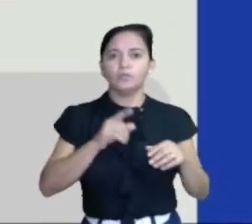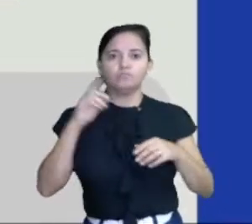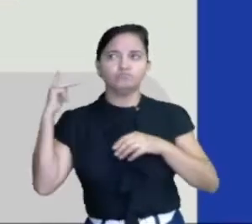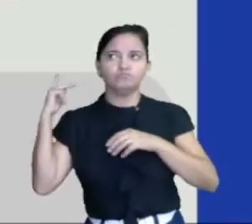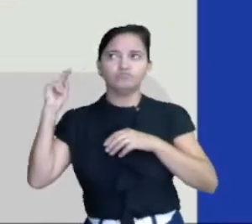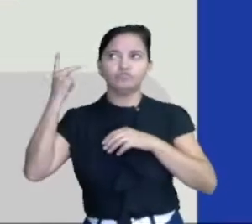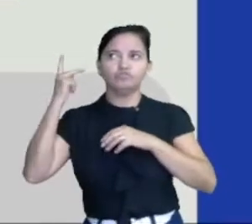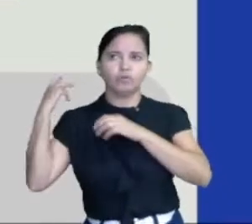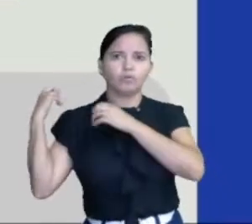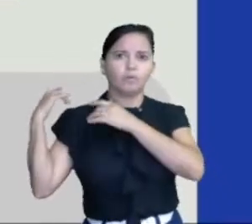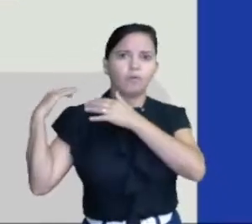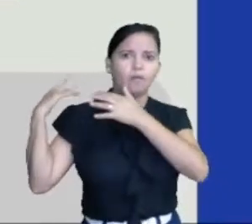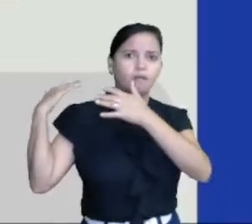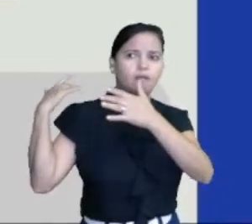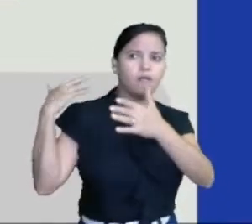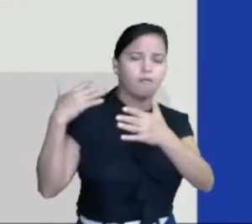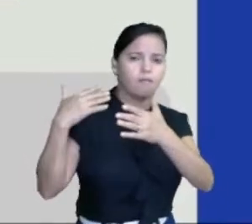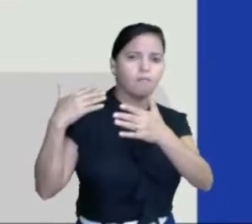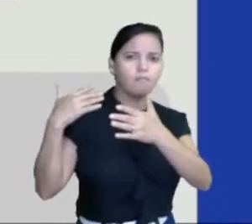sociedades, elas